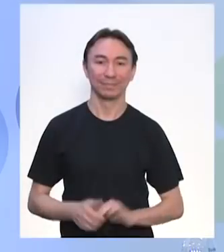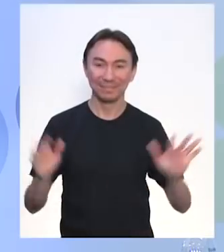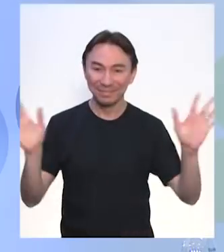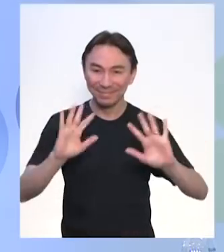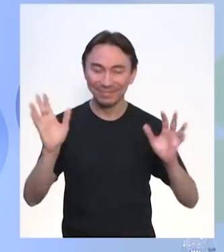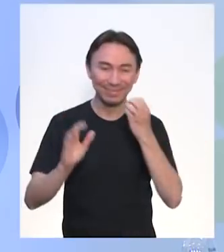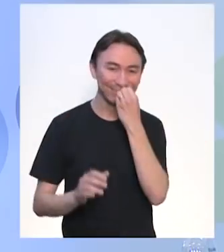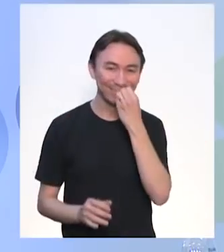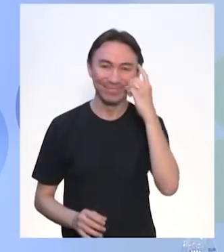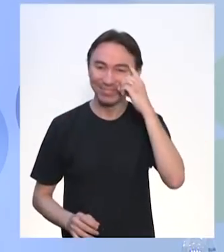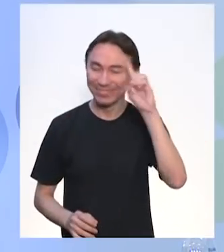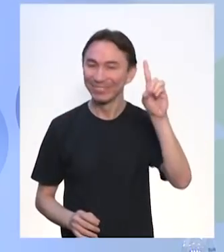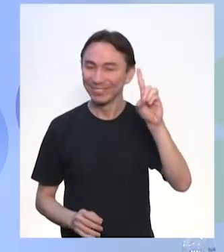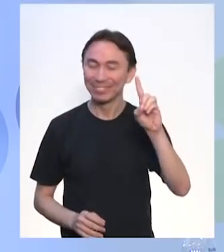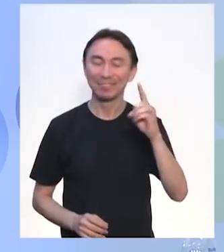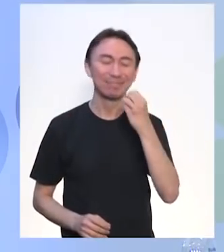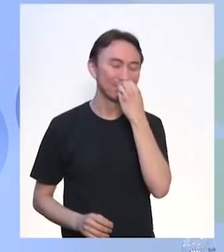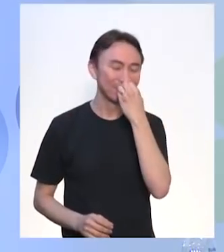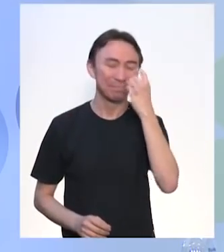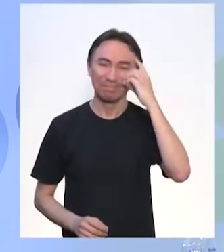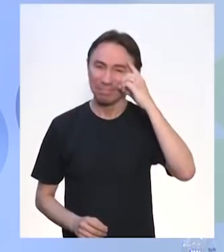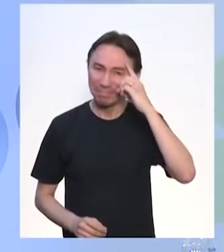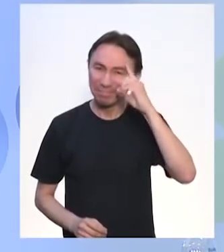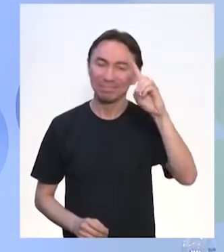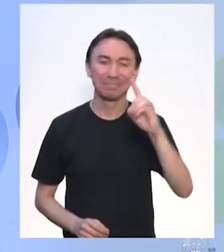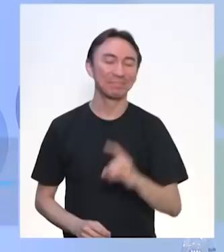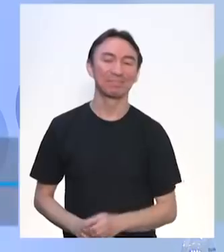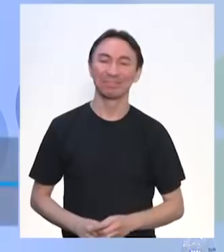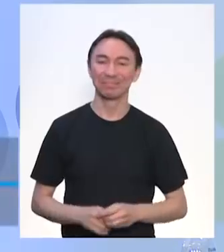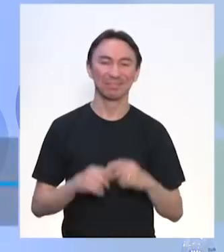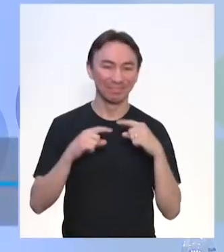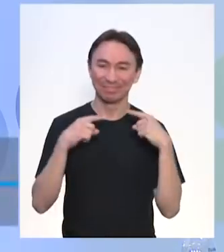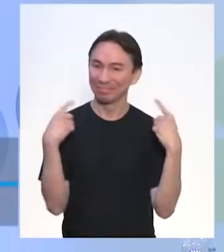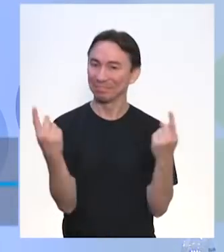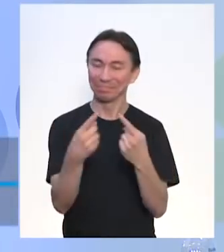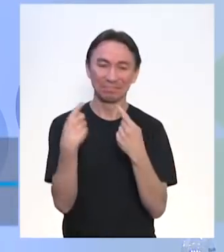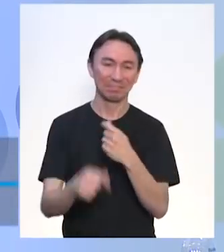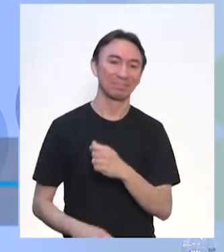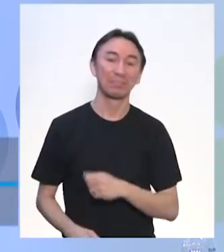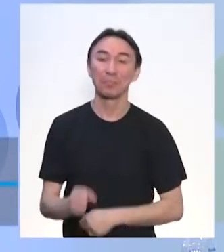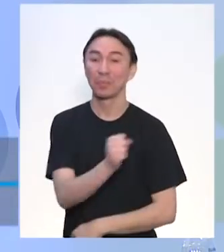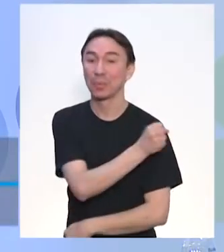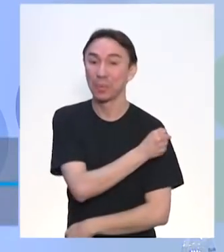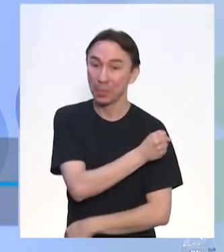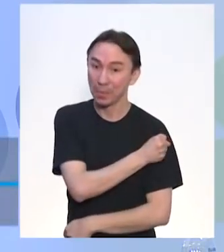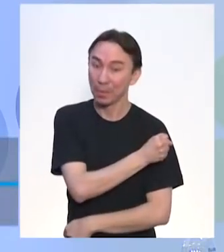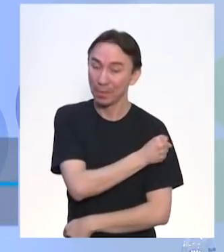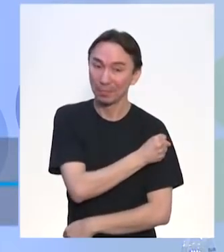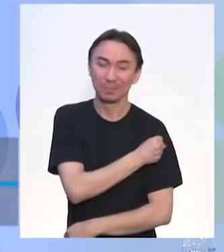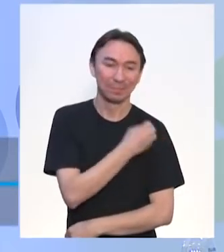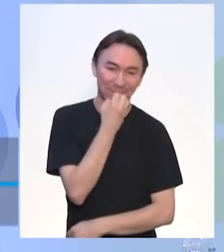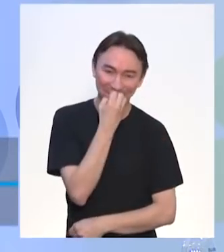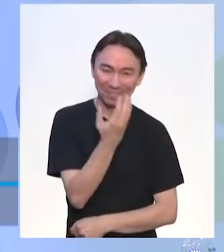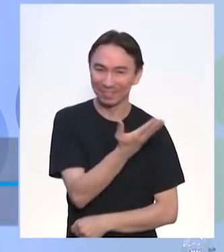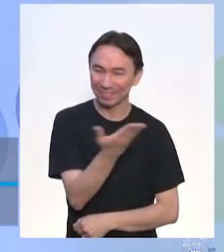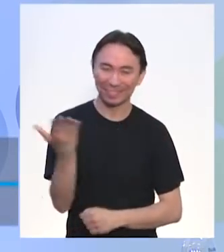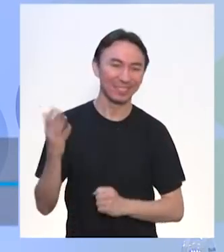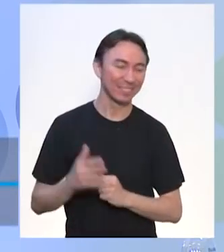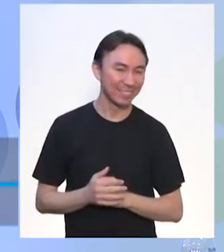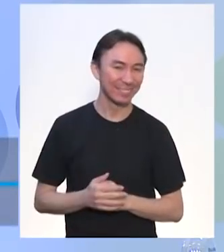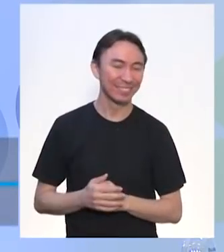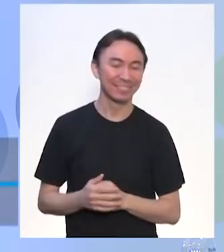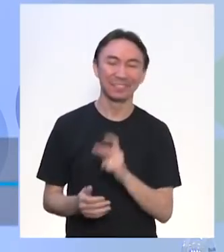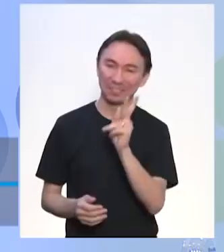Bom dia, muito bom dia. Todos os estudantes do 8º ano do ensino fundamental, todos os professores